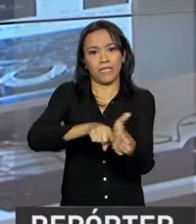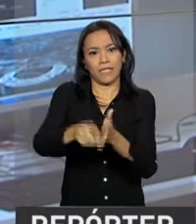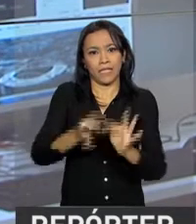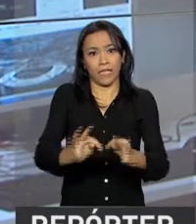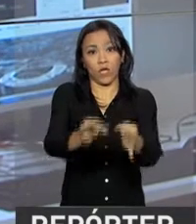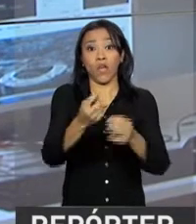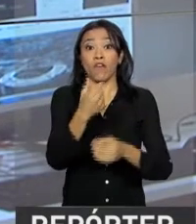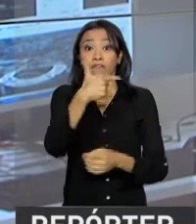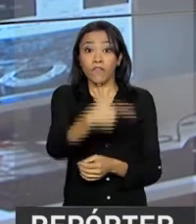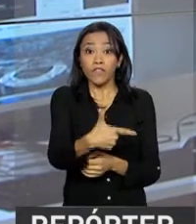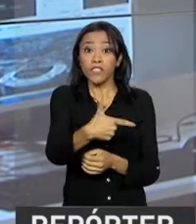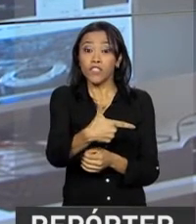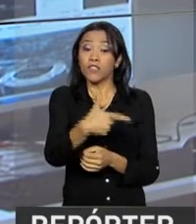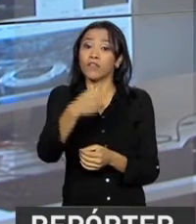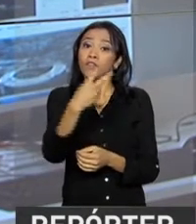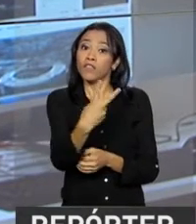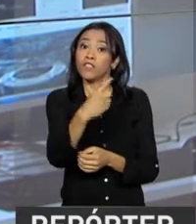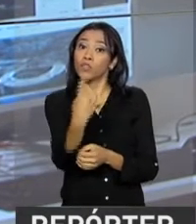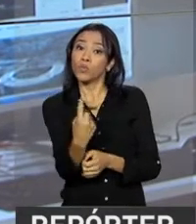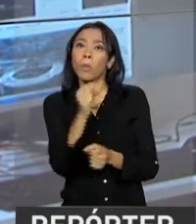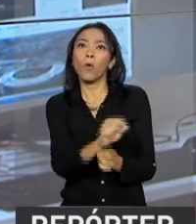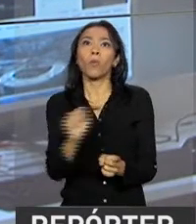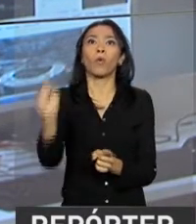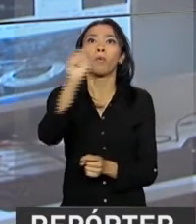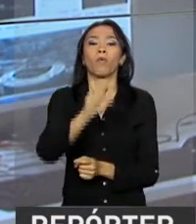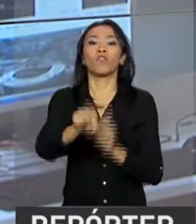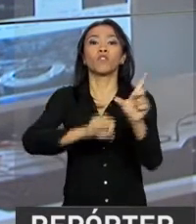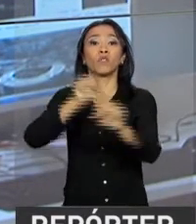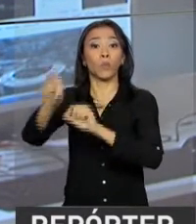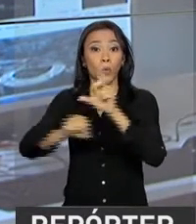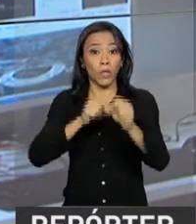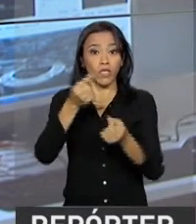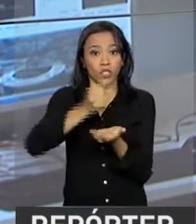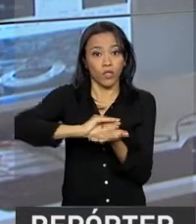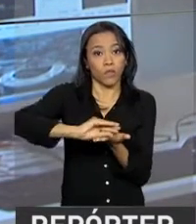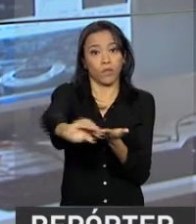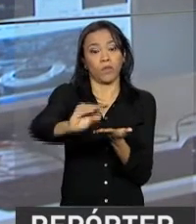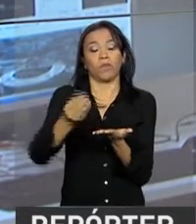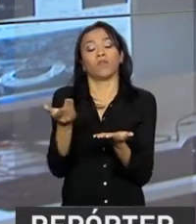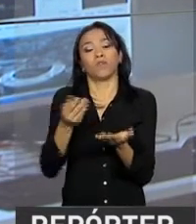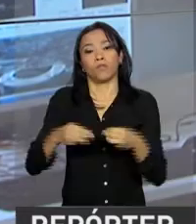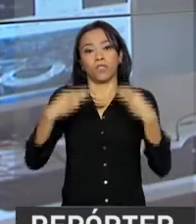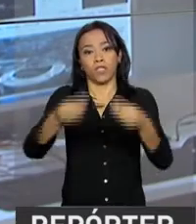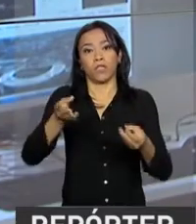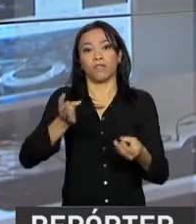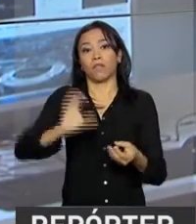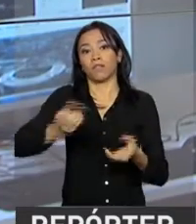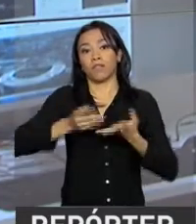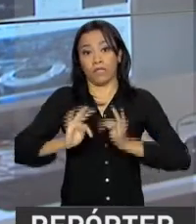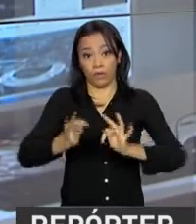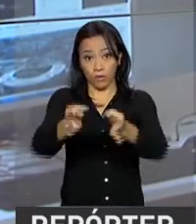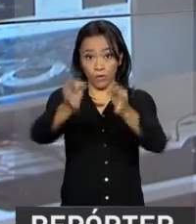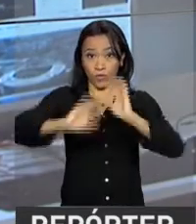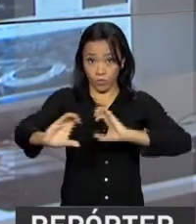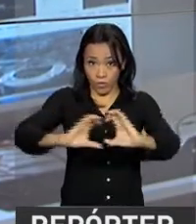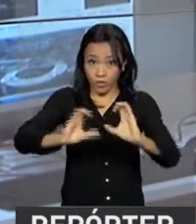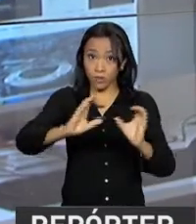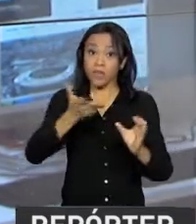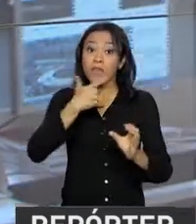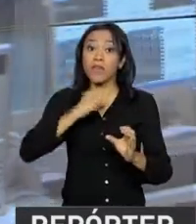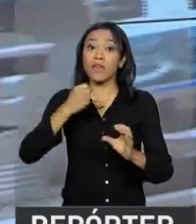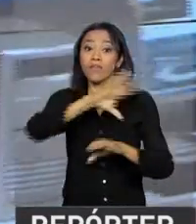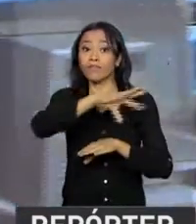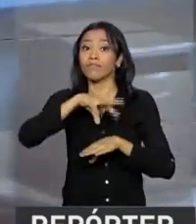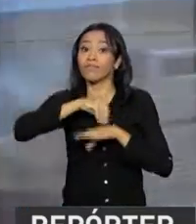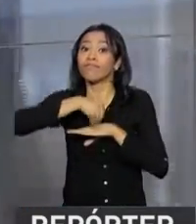21 institutos foram selecionados para receber recursos do Ministério da Ciência, Tecnologia, Inovação e Comunicações. Quem traz as informações